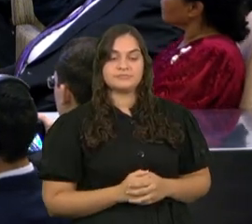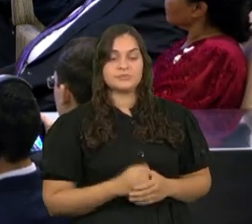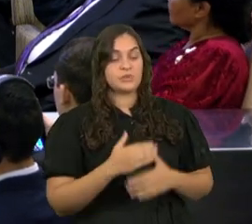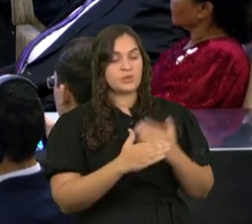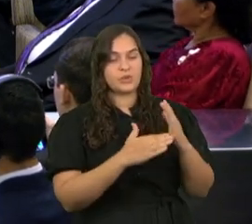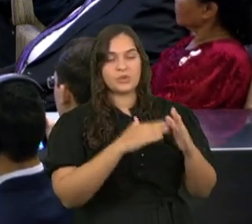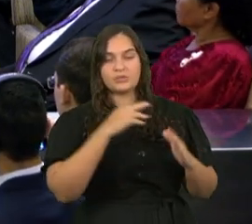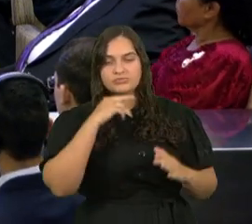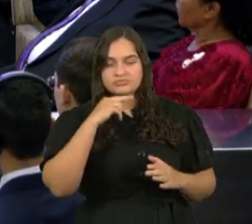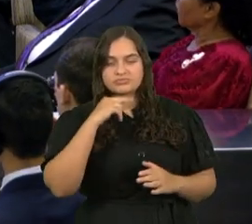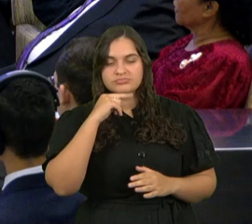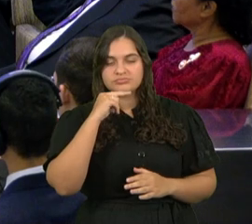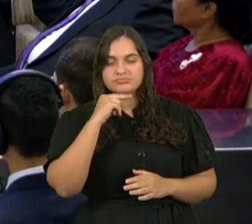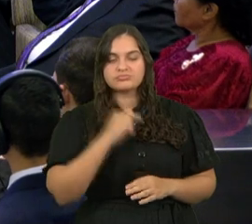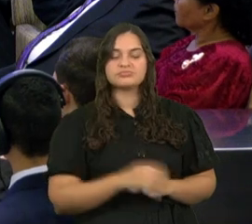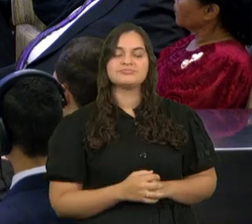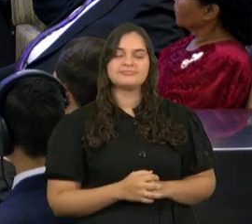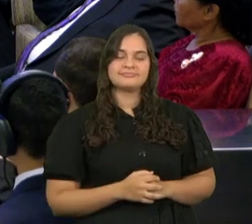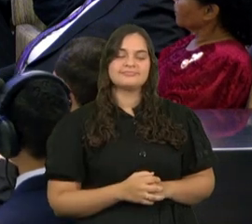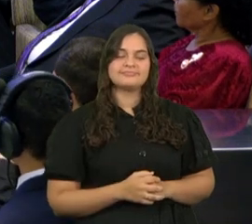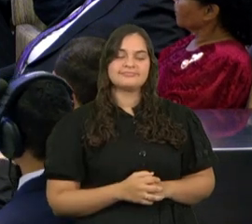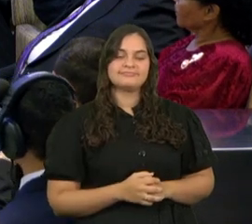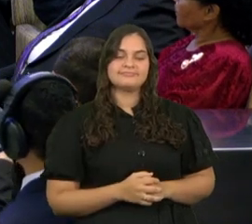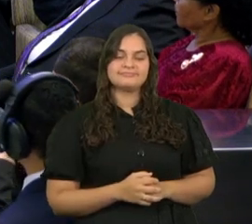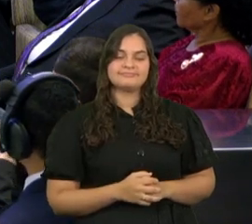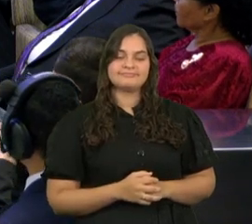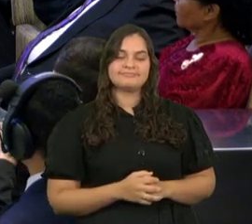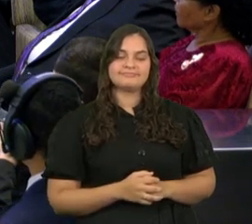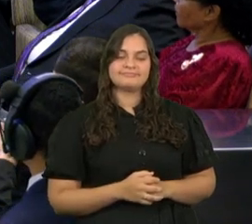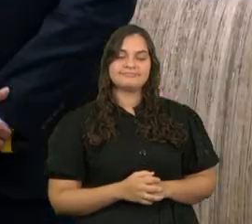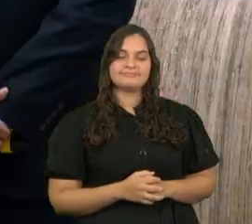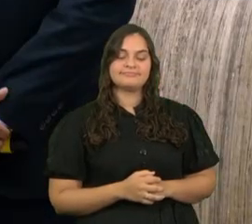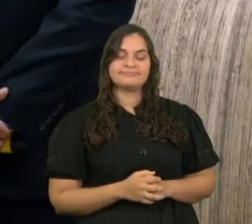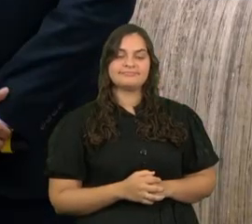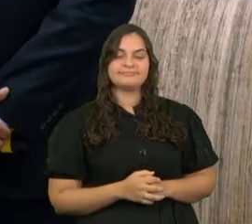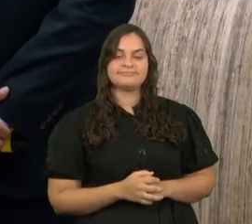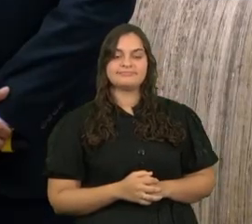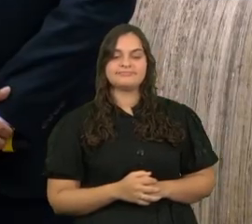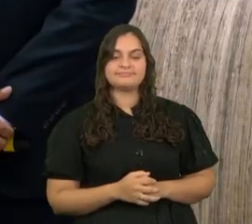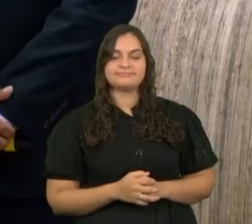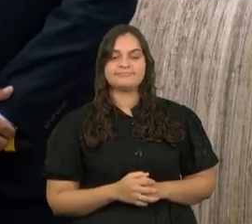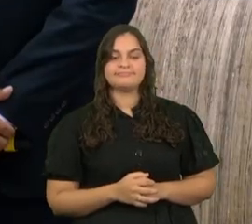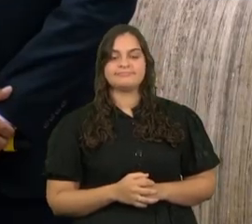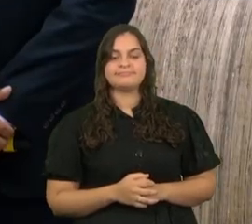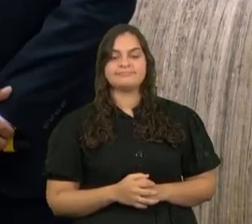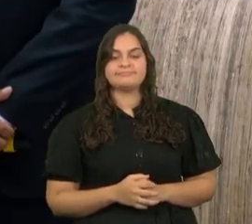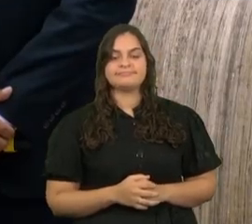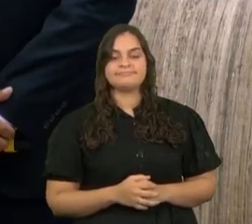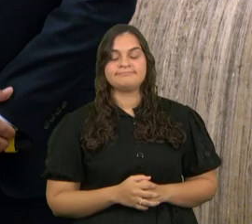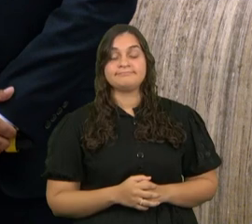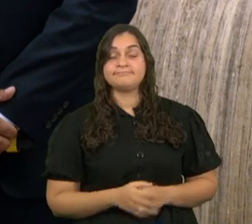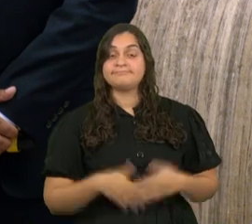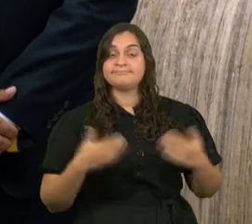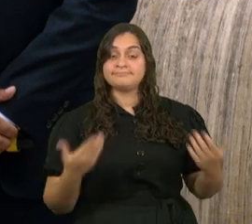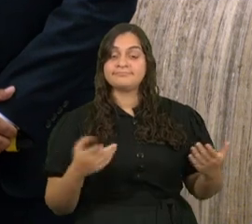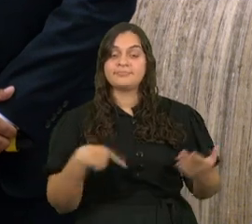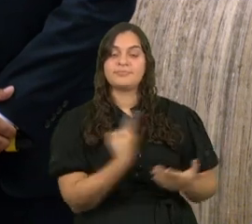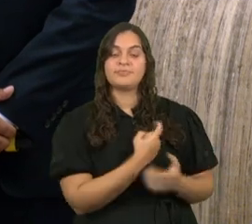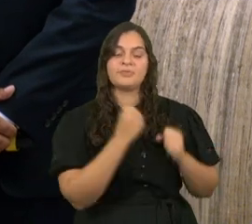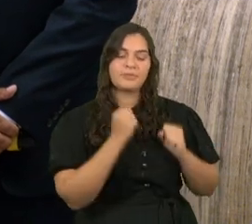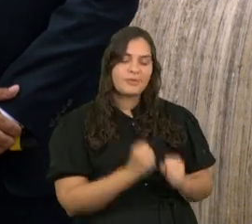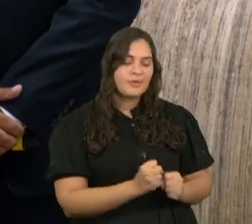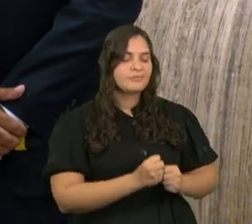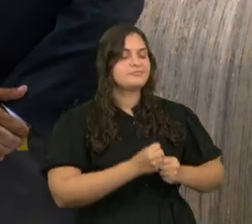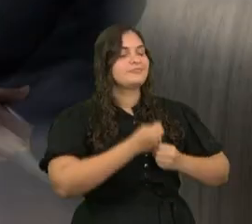e Beatriz, né, Débora, Davi, Benjamim e Beatriz. E ali a gente pôde se